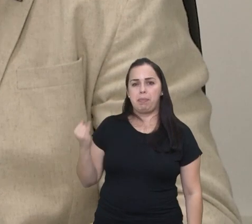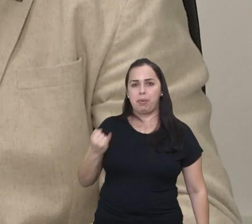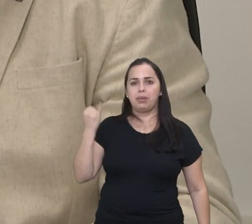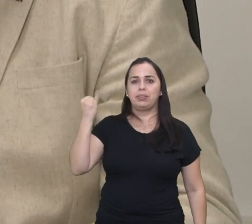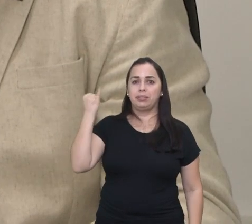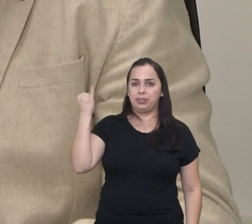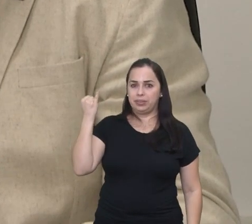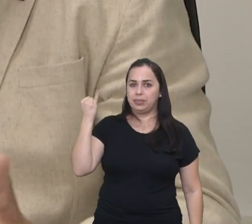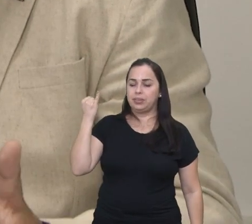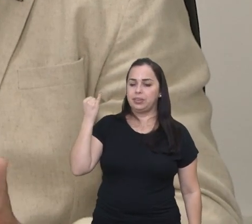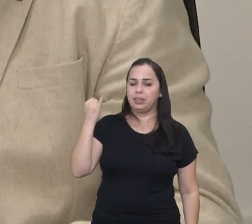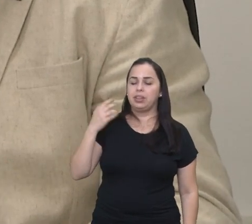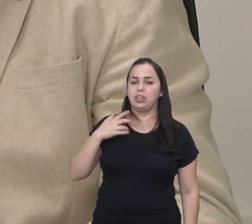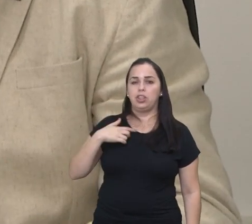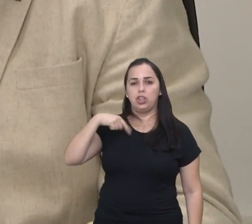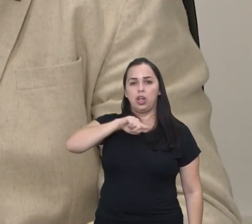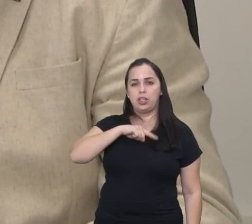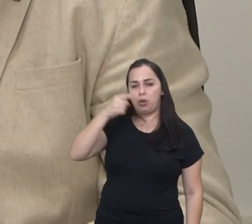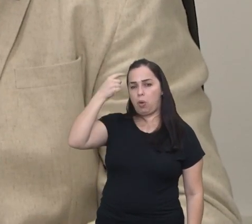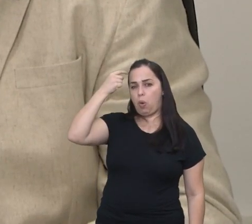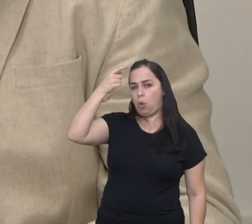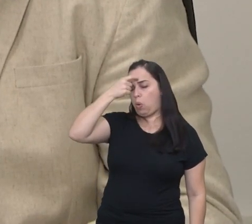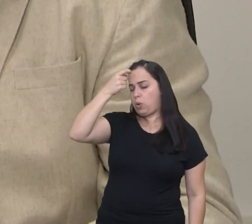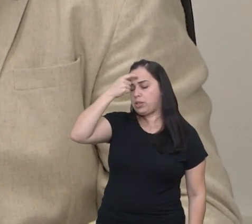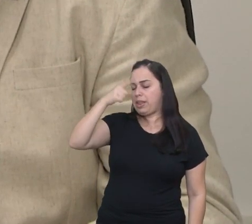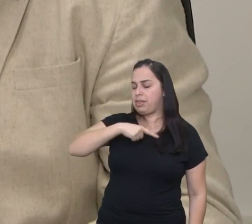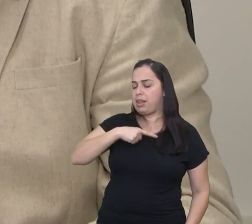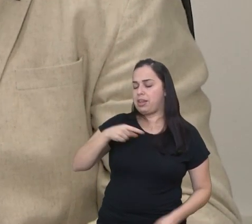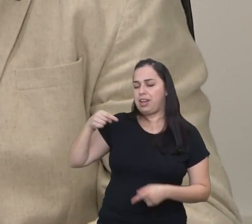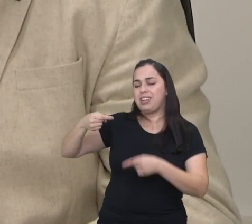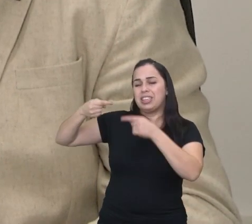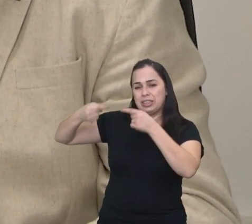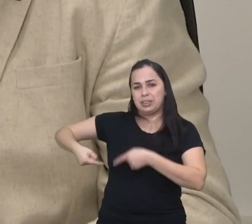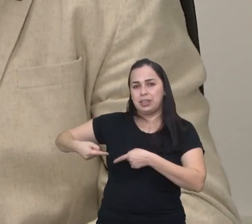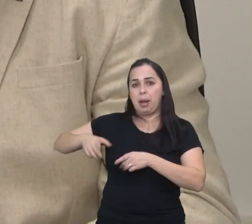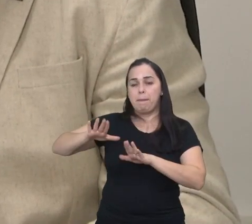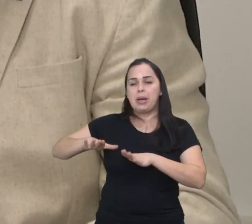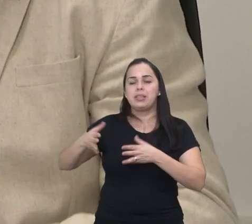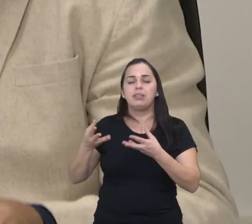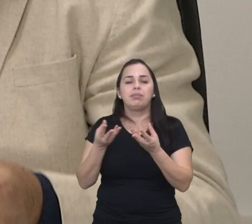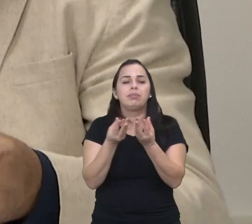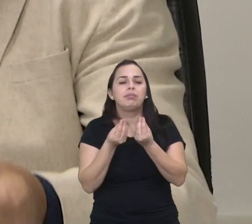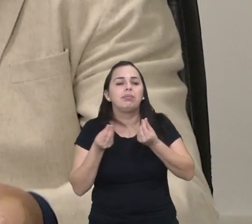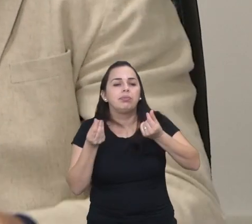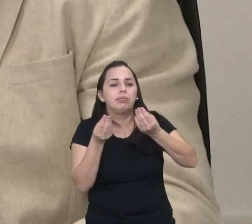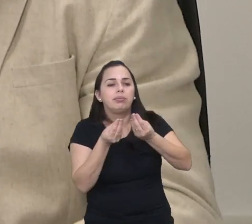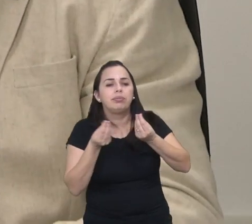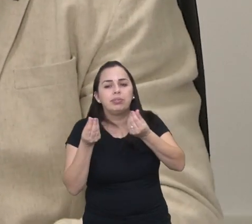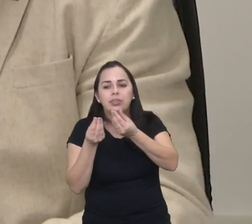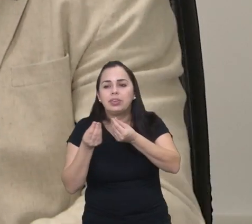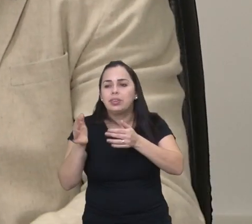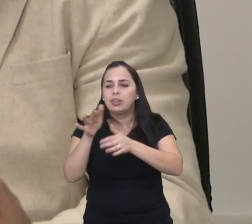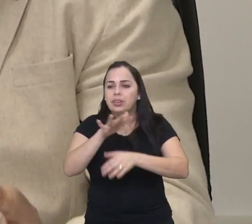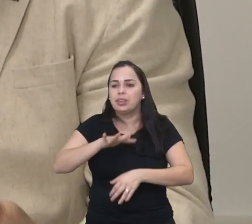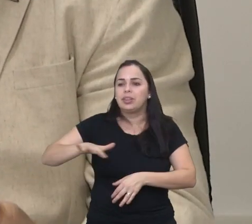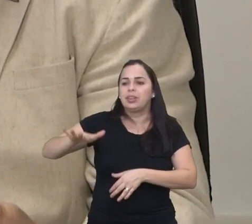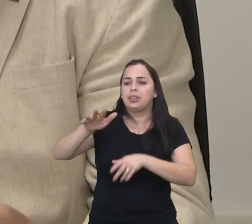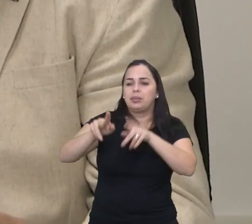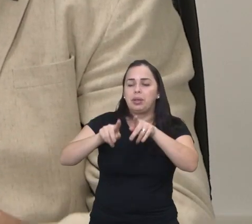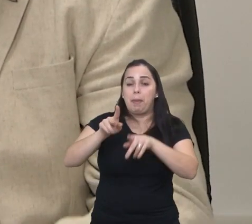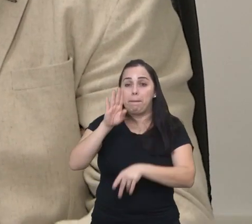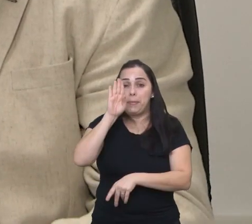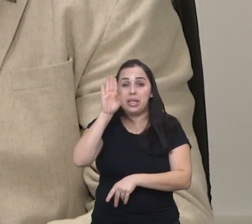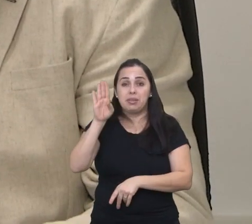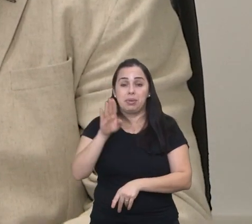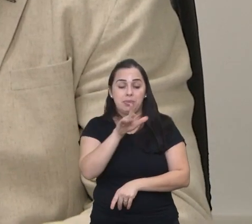secretaria tem. Temos essa consciência, mas sabemos também que eles têm um olhar muito sensível para toda a população